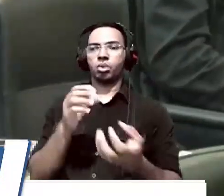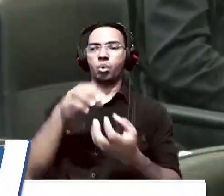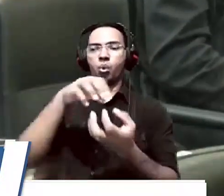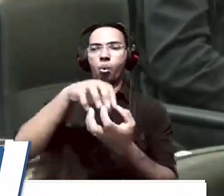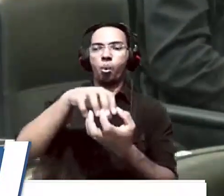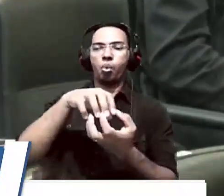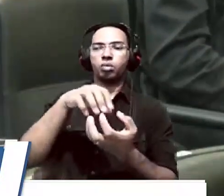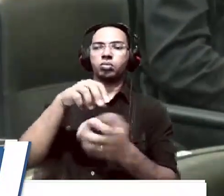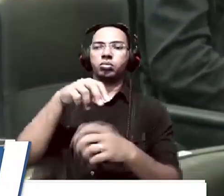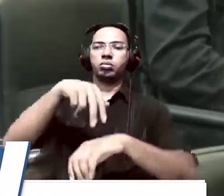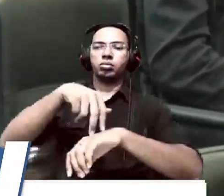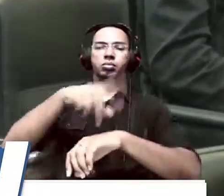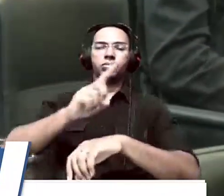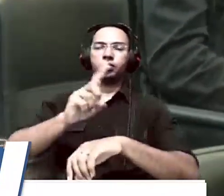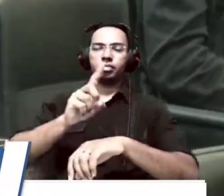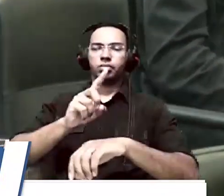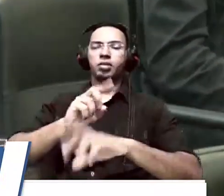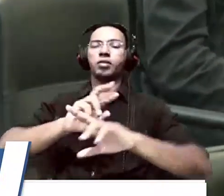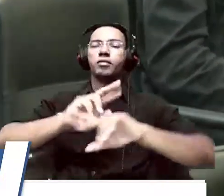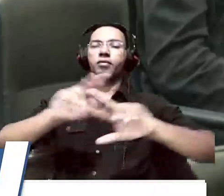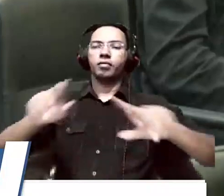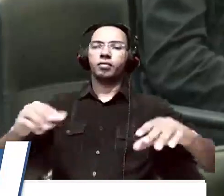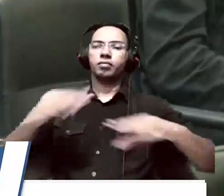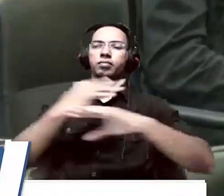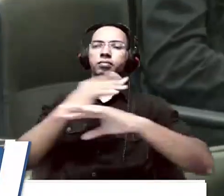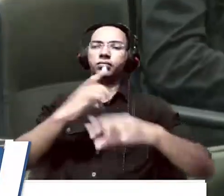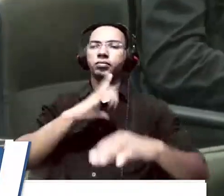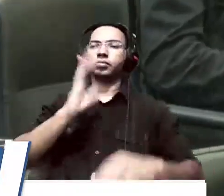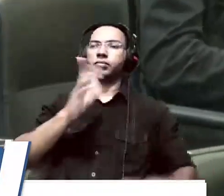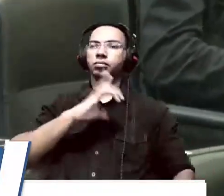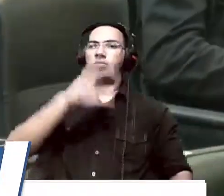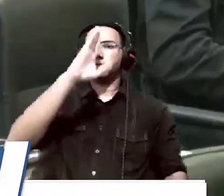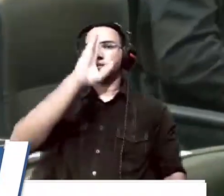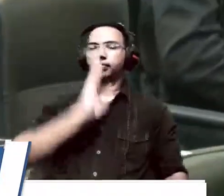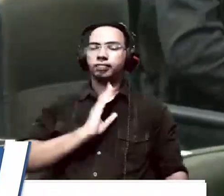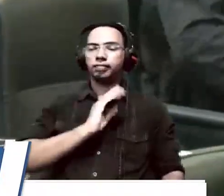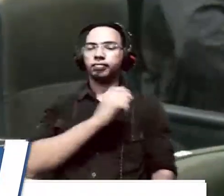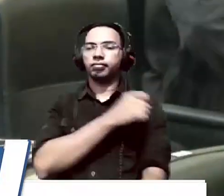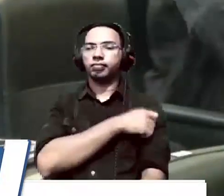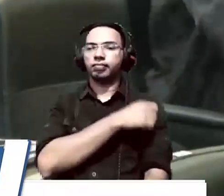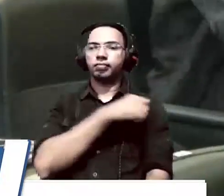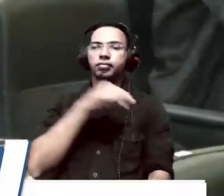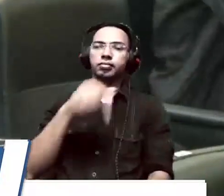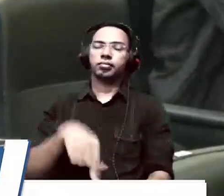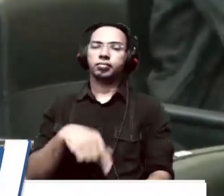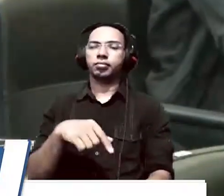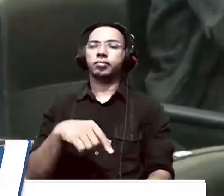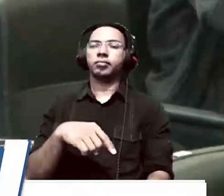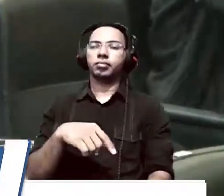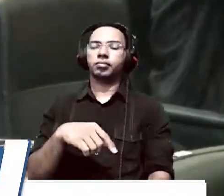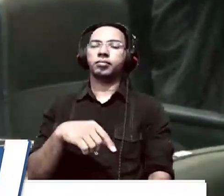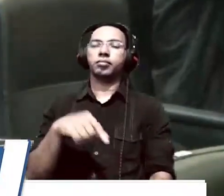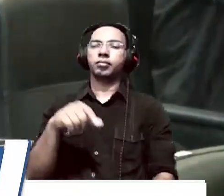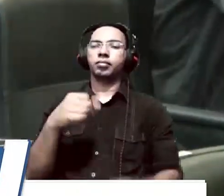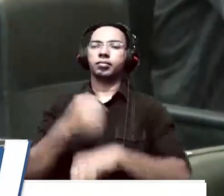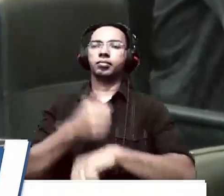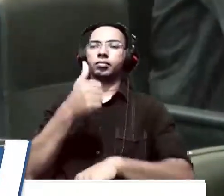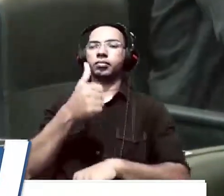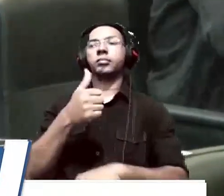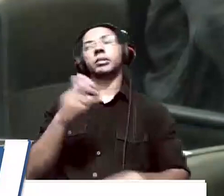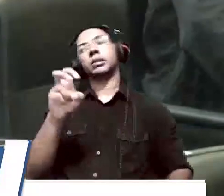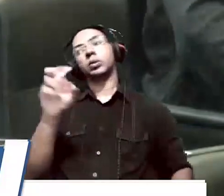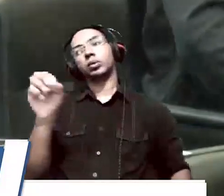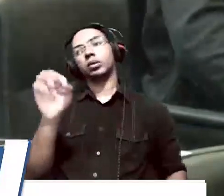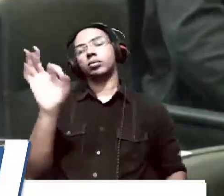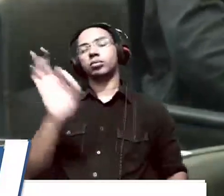cidades brasileiras já têm a gratuidade dos estudantes, aqui em Franca já tem os 50%. Então, quer dizer, não está difícil,